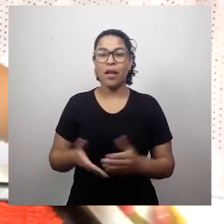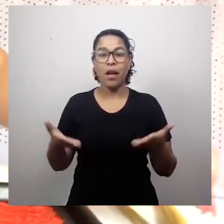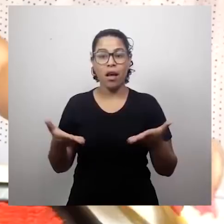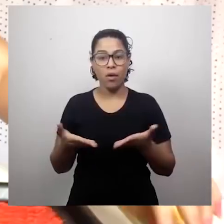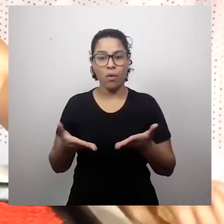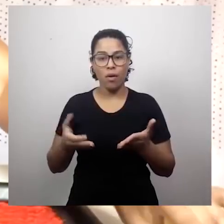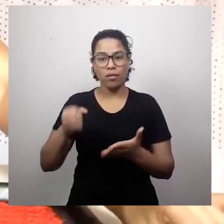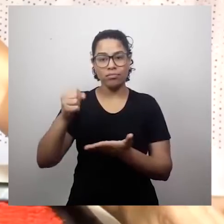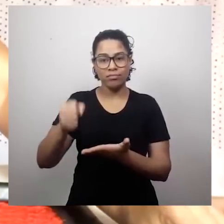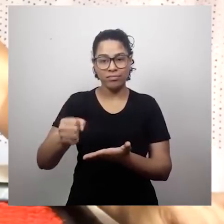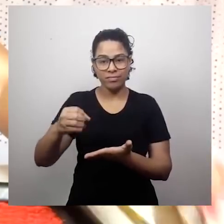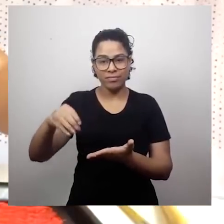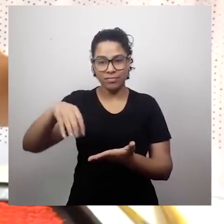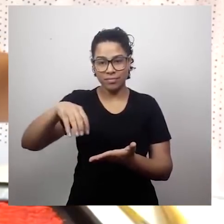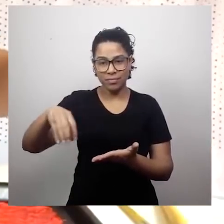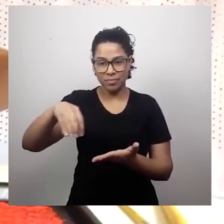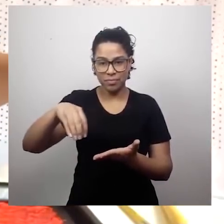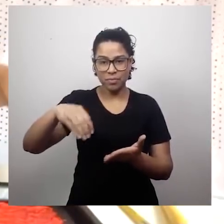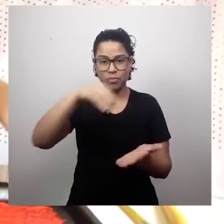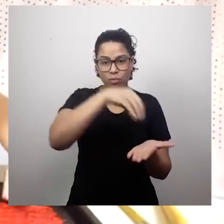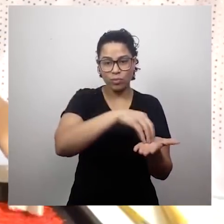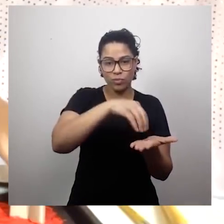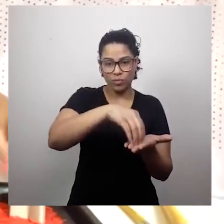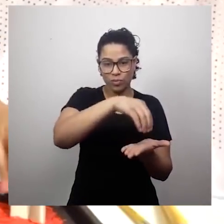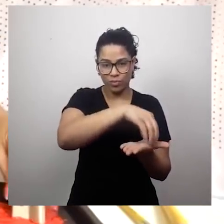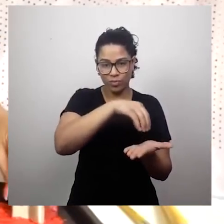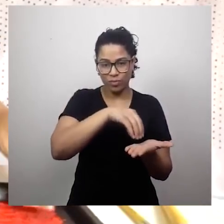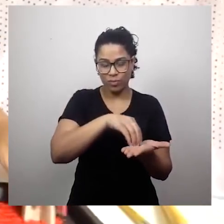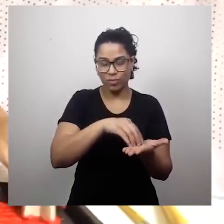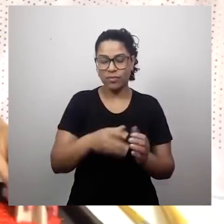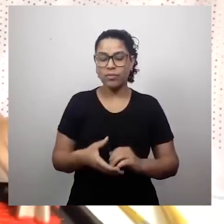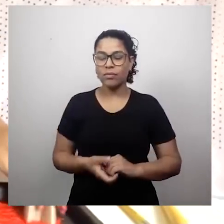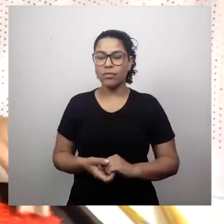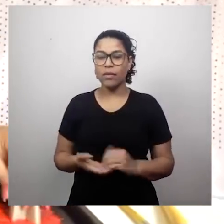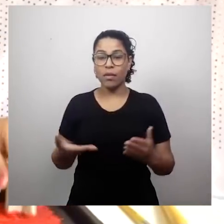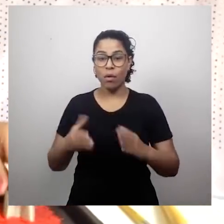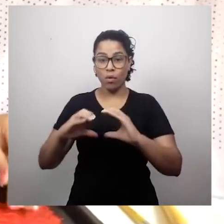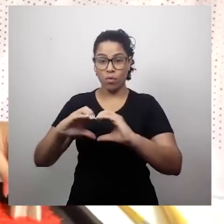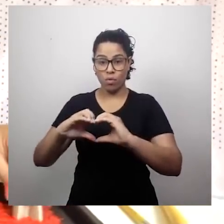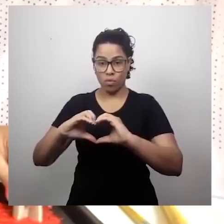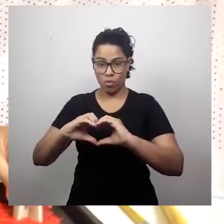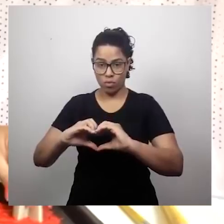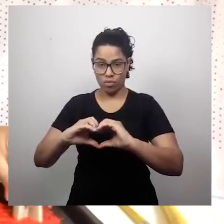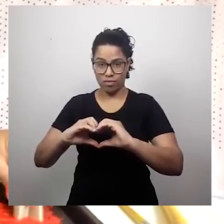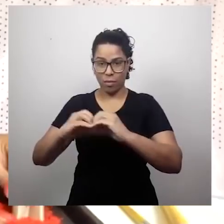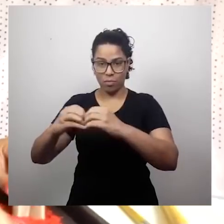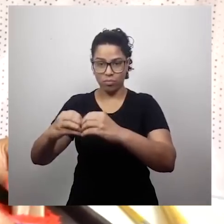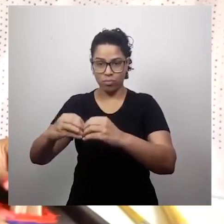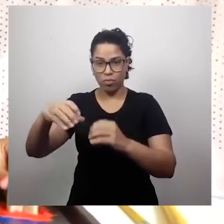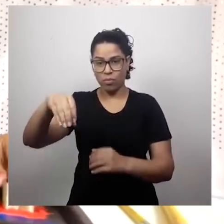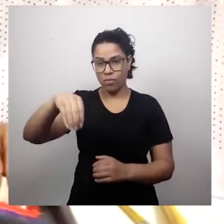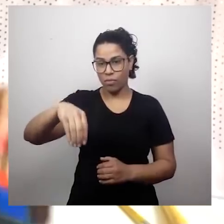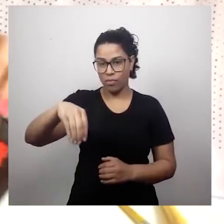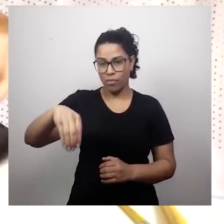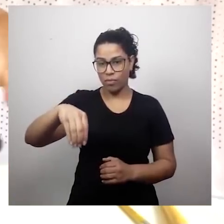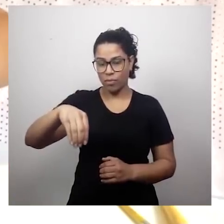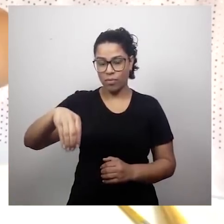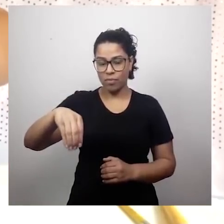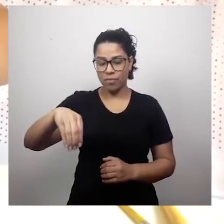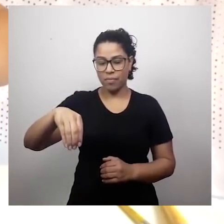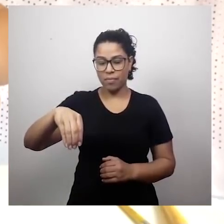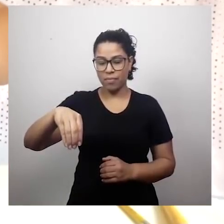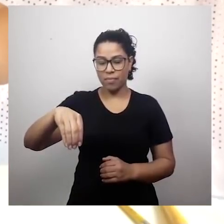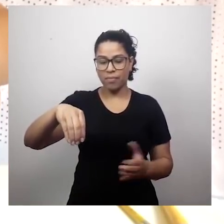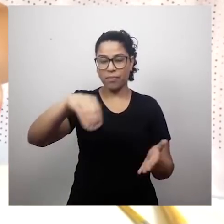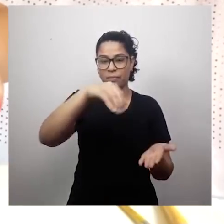vamos carimbar. Como por exemplo, eu vou colocar a forma de coração. Eu coloco,